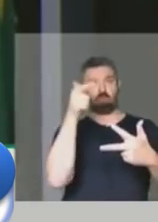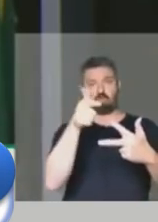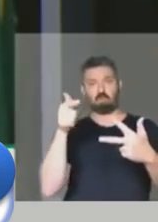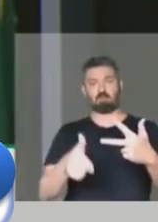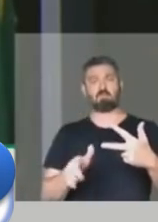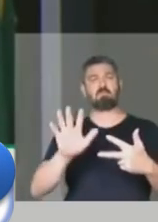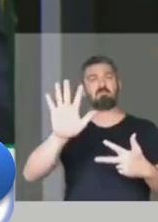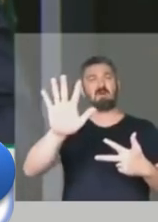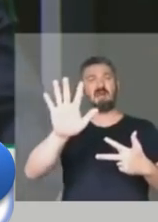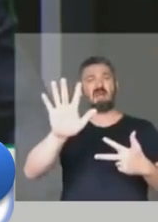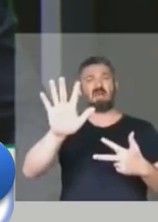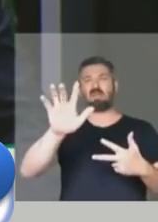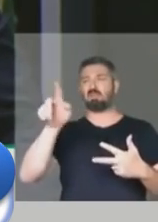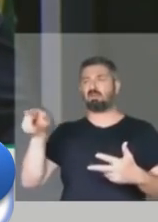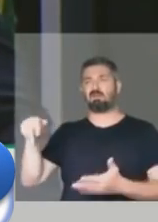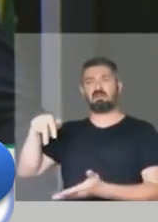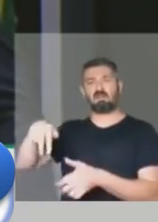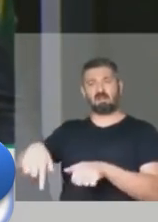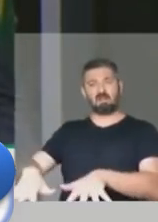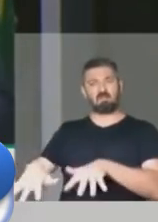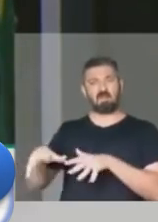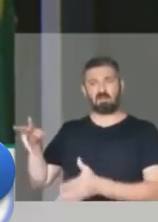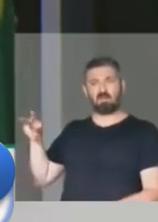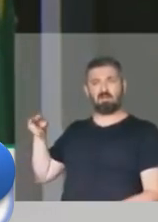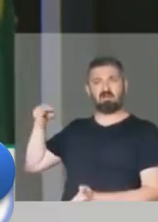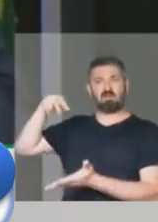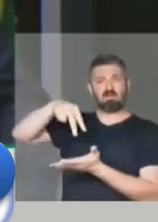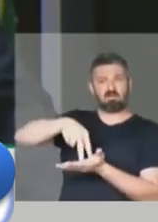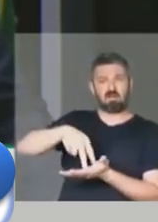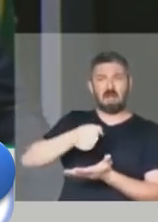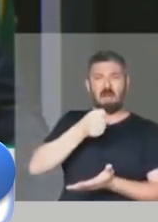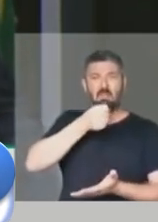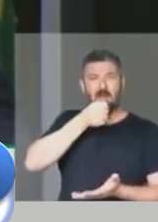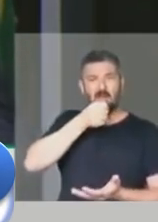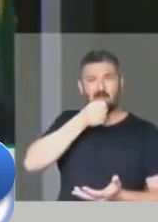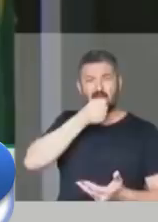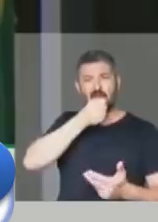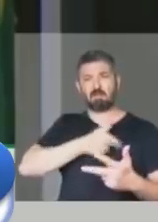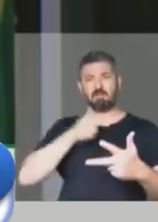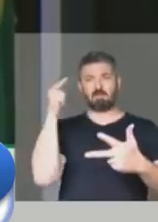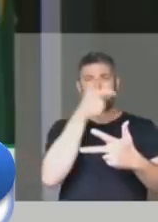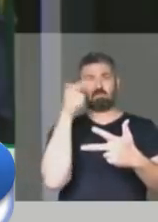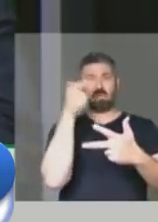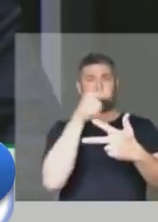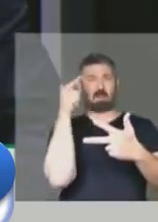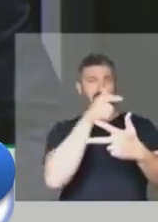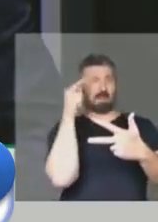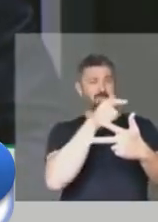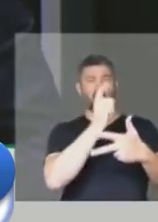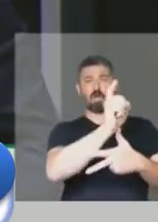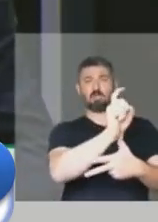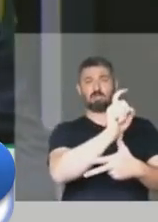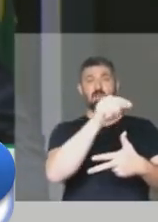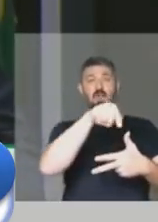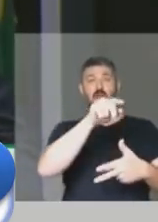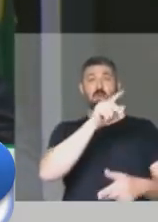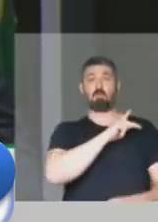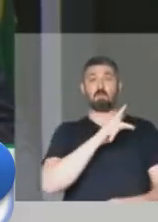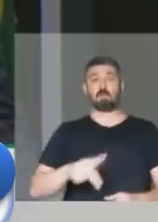mas cansam de usar esse plenário, cansam de vir ao microfone para atacar a figura do presidente da